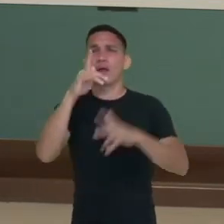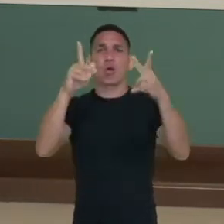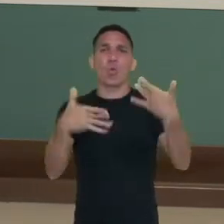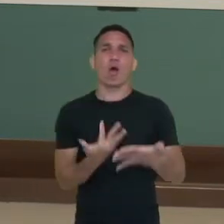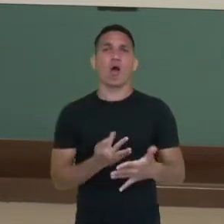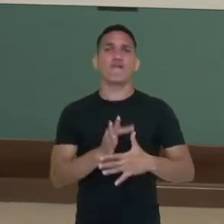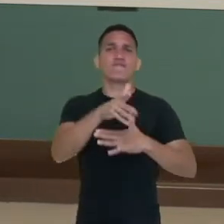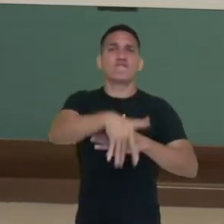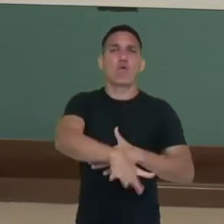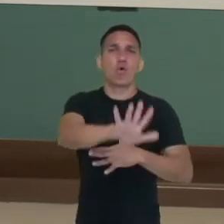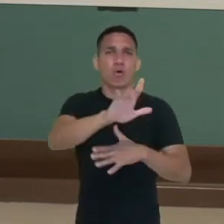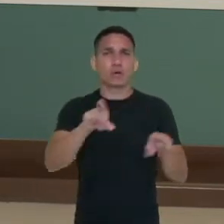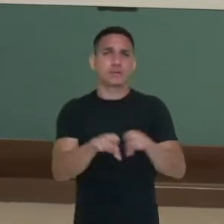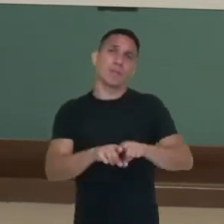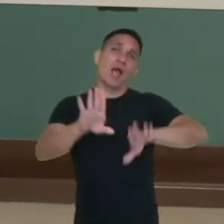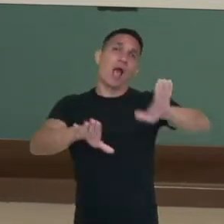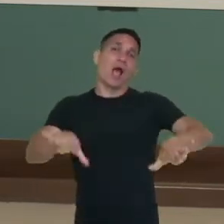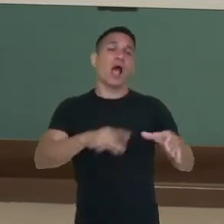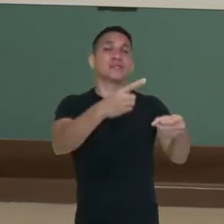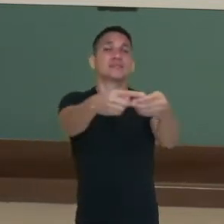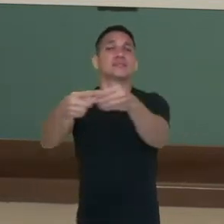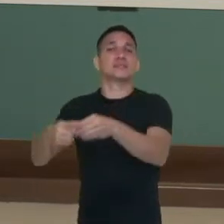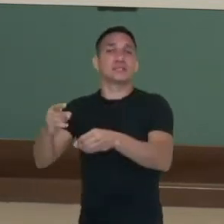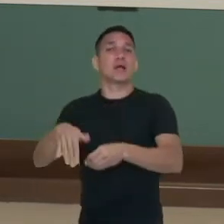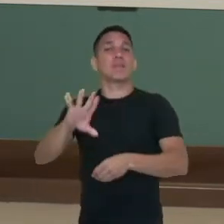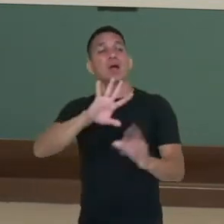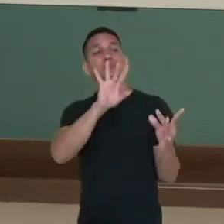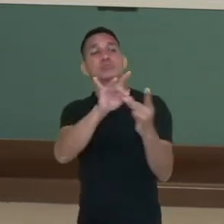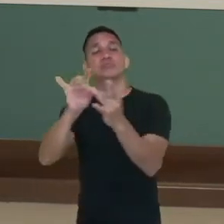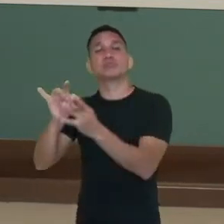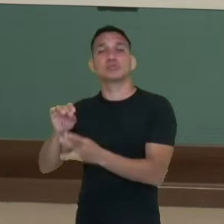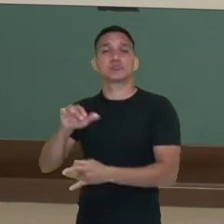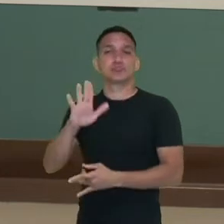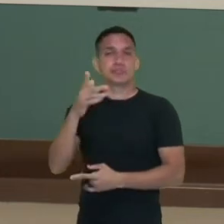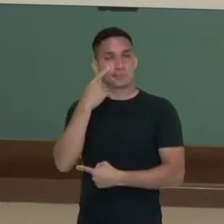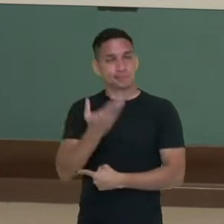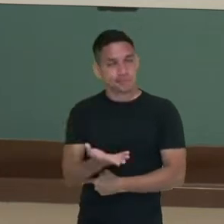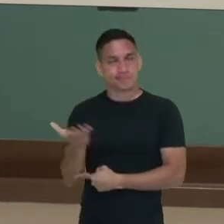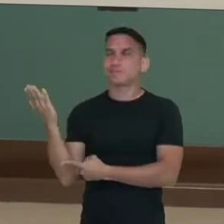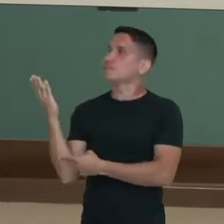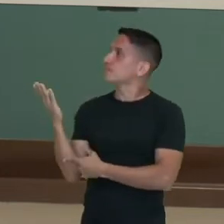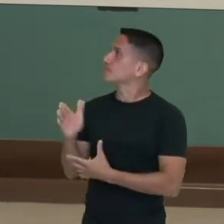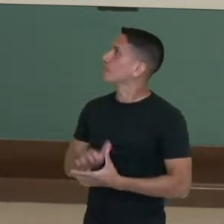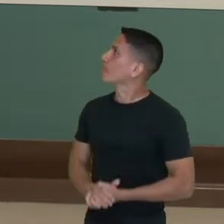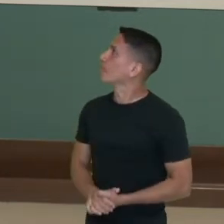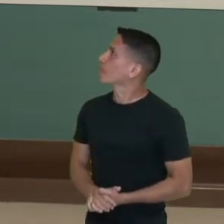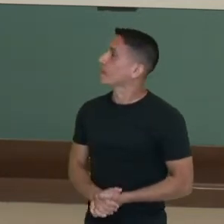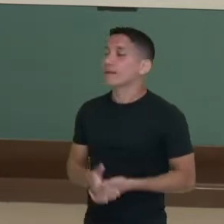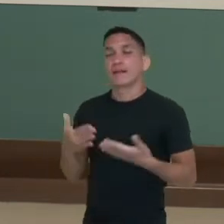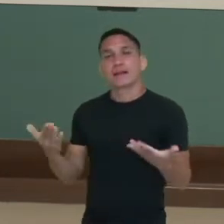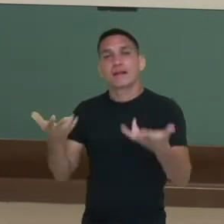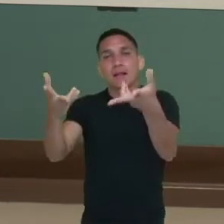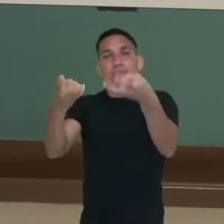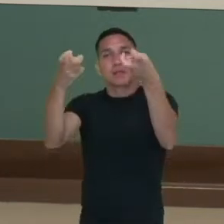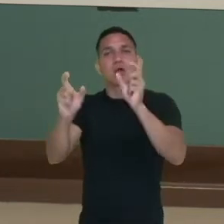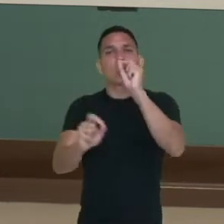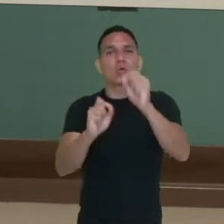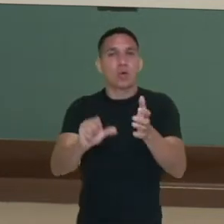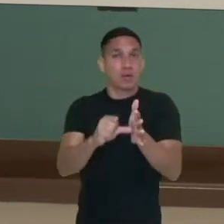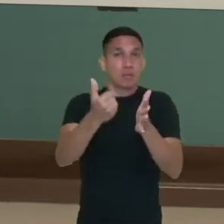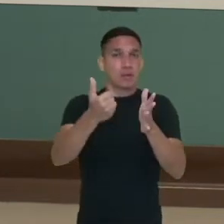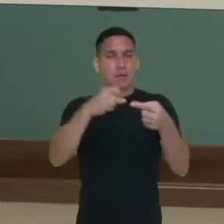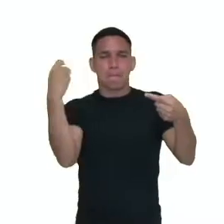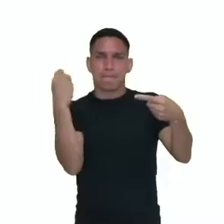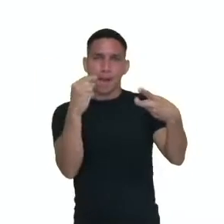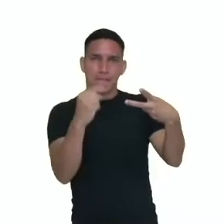Então, cada cidade tem suas particularidades, tá bom? Muito bem. Então vamos ver aqui então o nosso primeiro